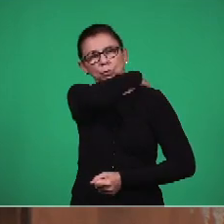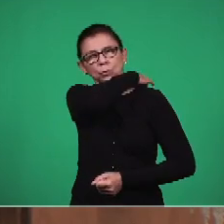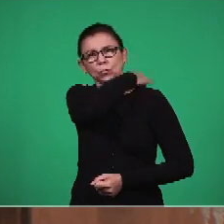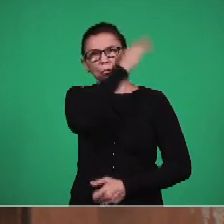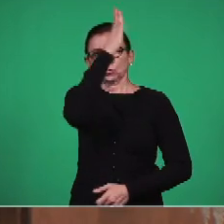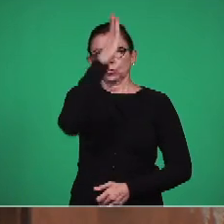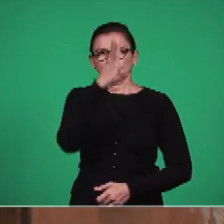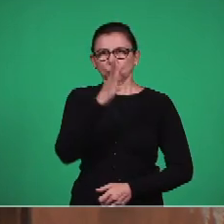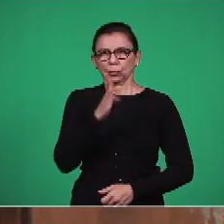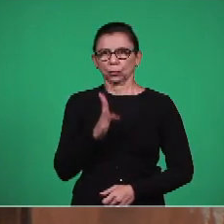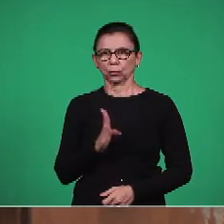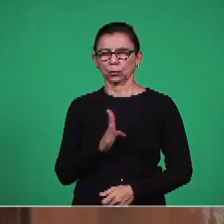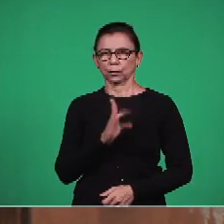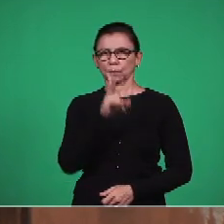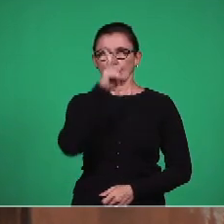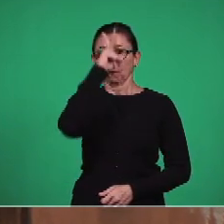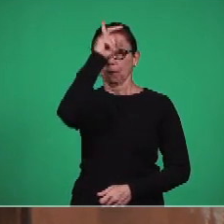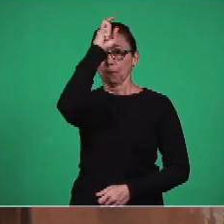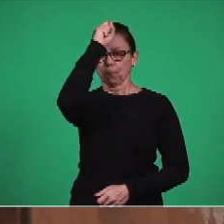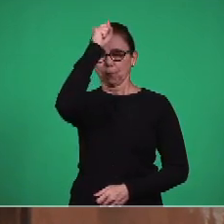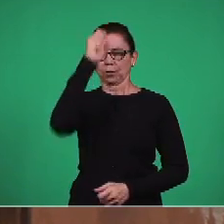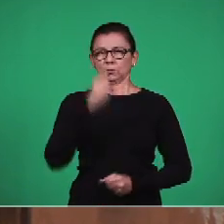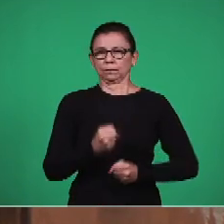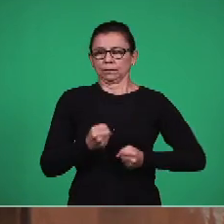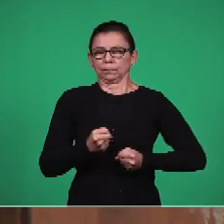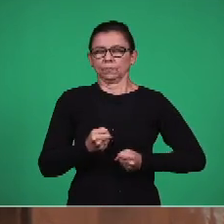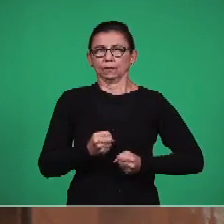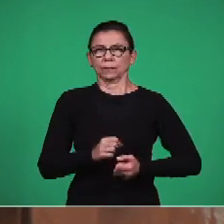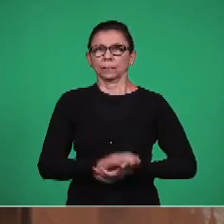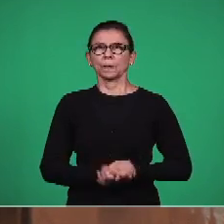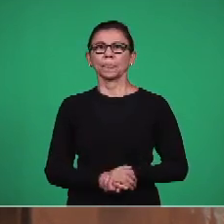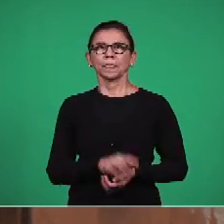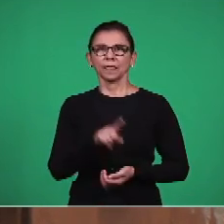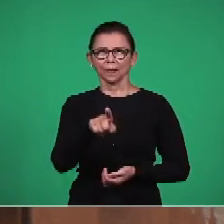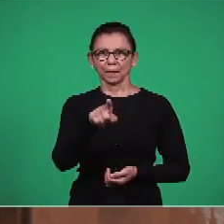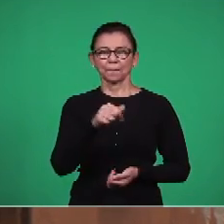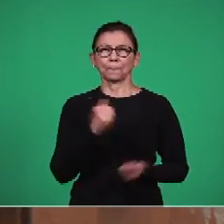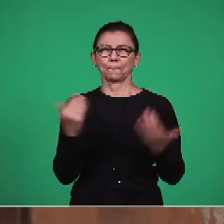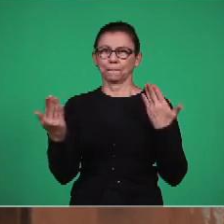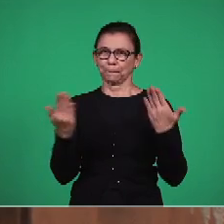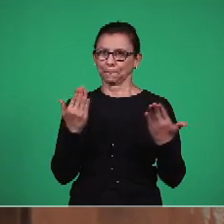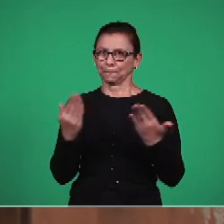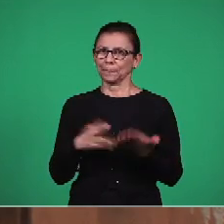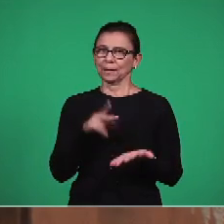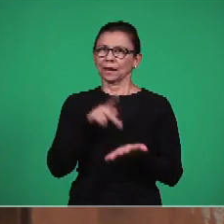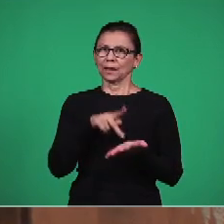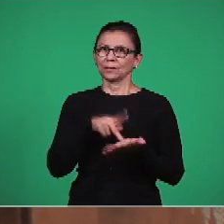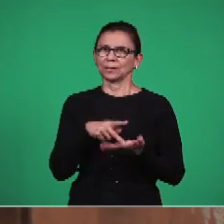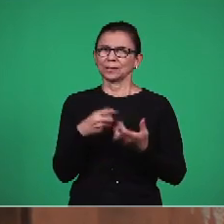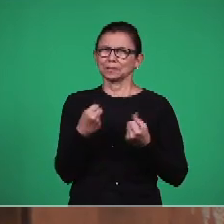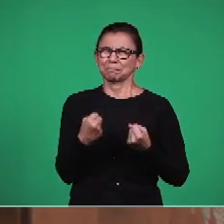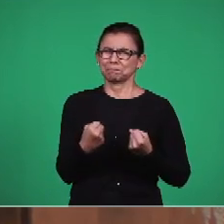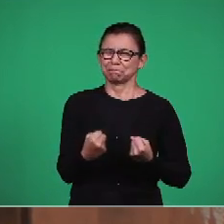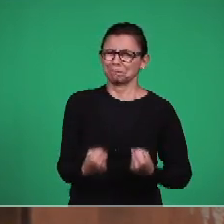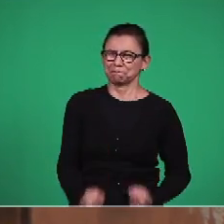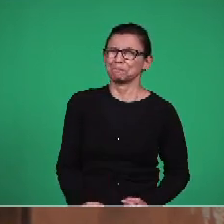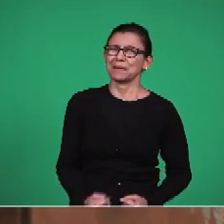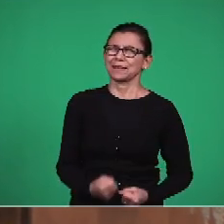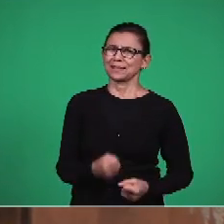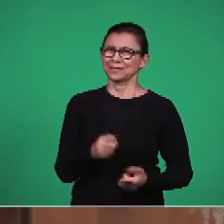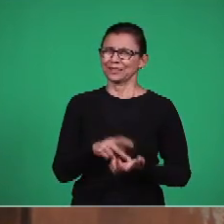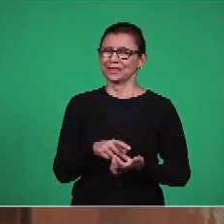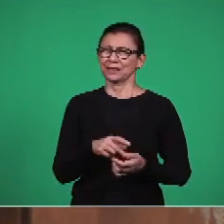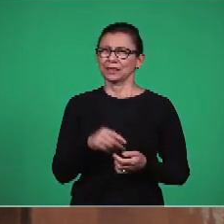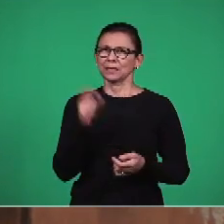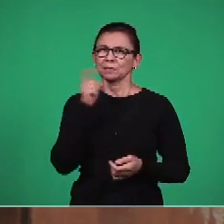fortalecido, porque a verdade é a coisa mais pesada que existe. A mentira é fácil, mas a